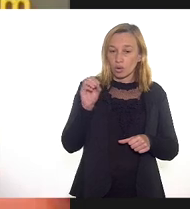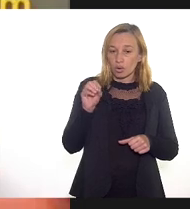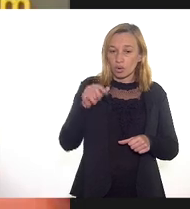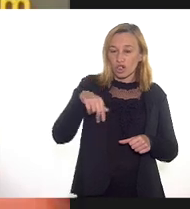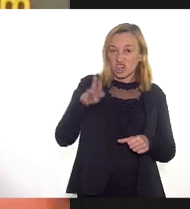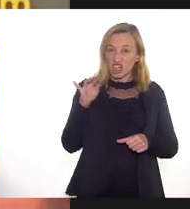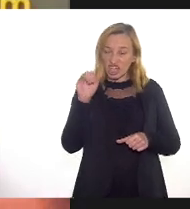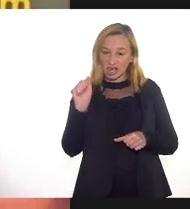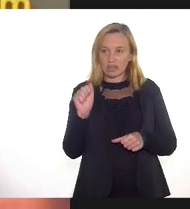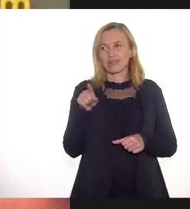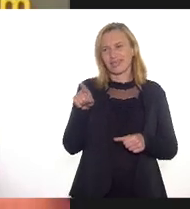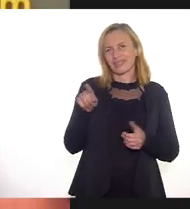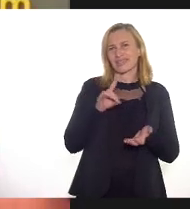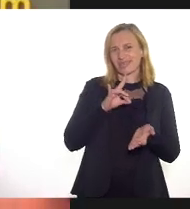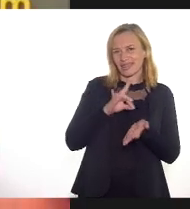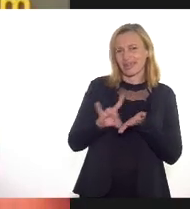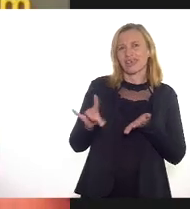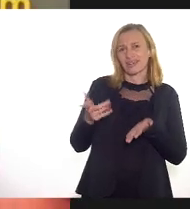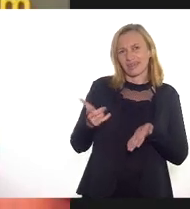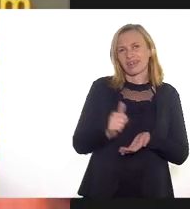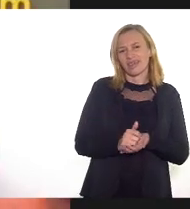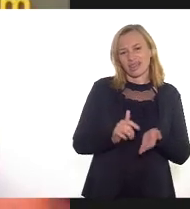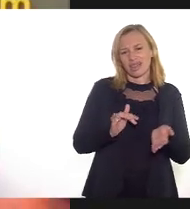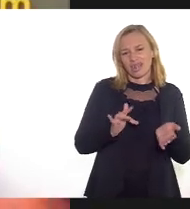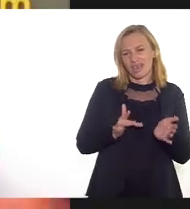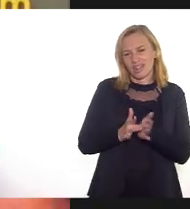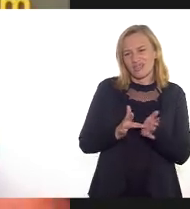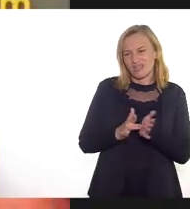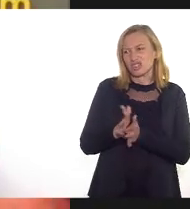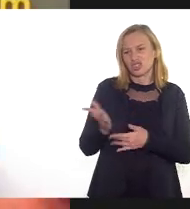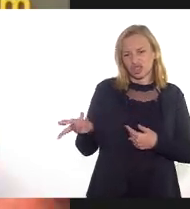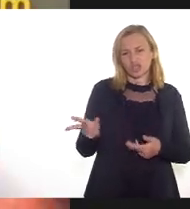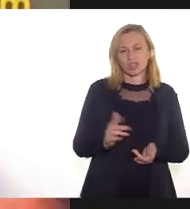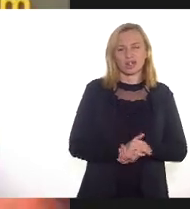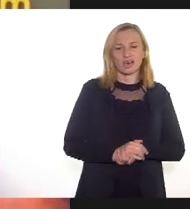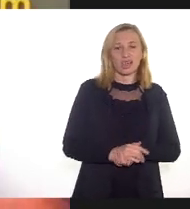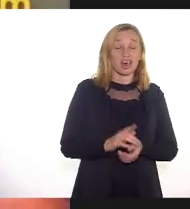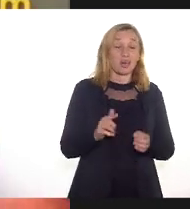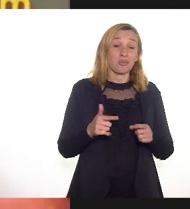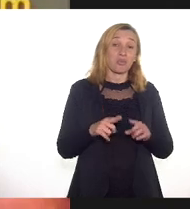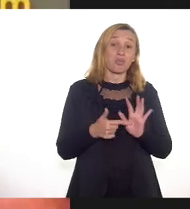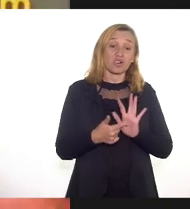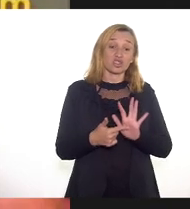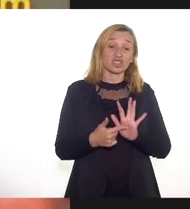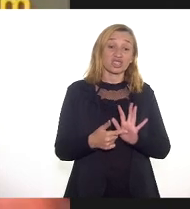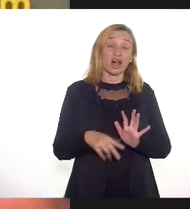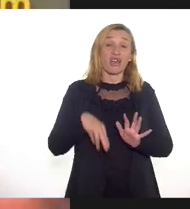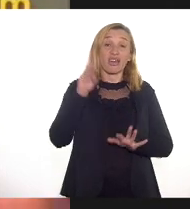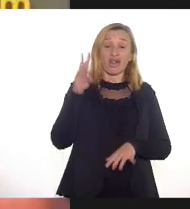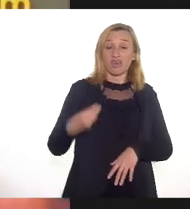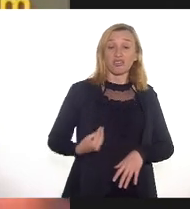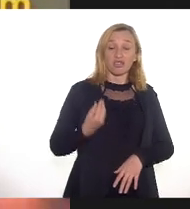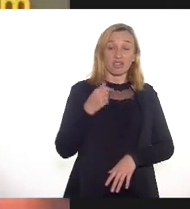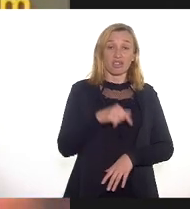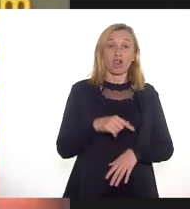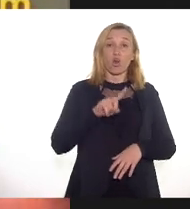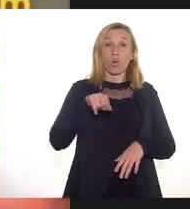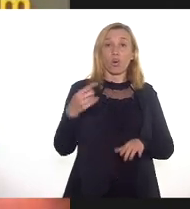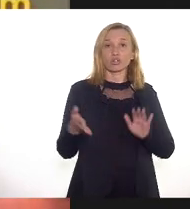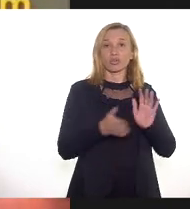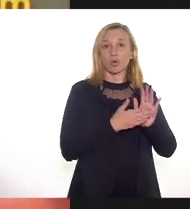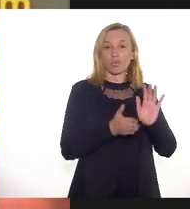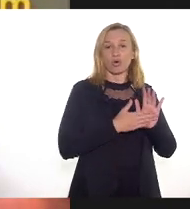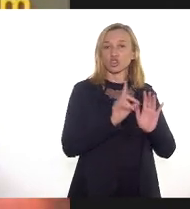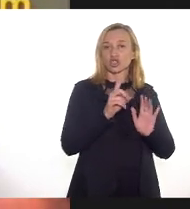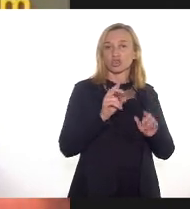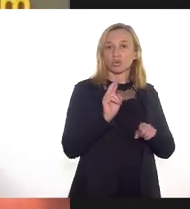povo, isso sim é mostrar, né, que quem está aqui está com outras propostas que não a defesa